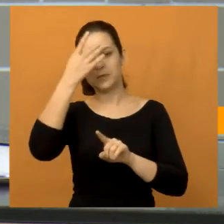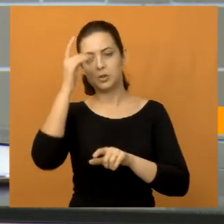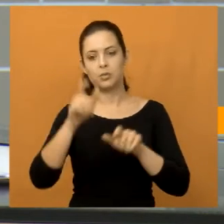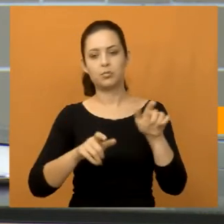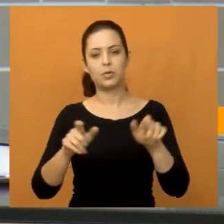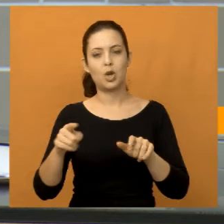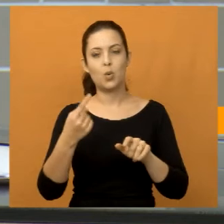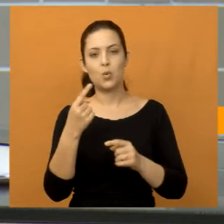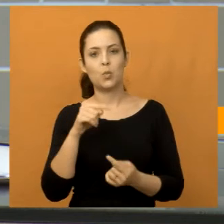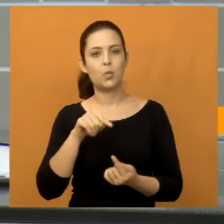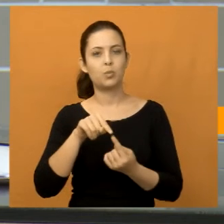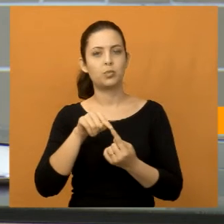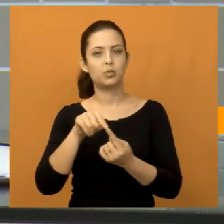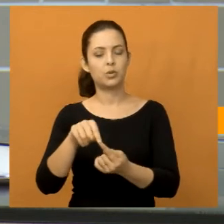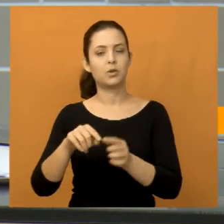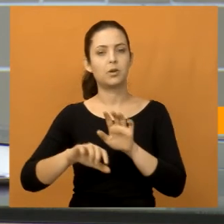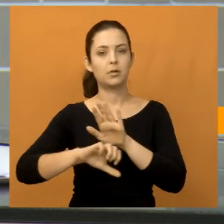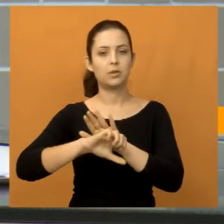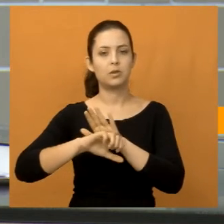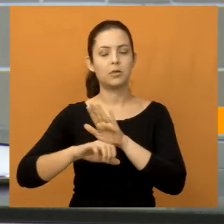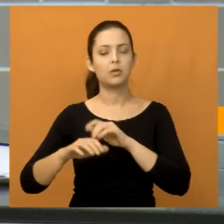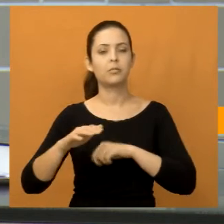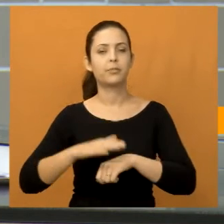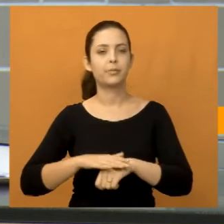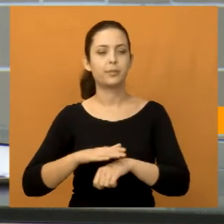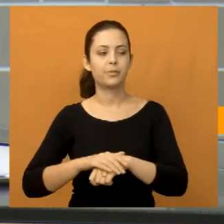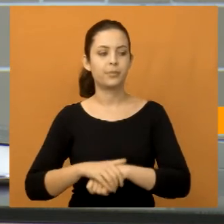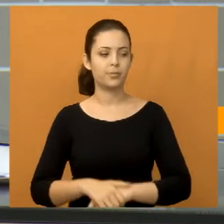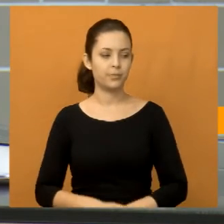fim específico de cometer crimes.